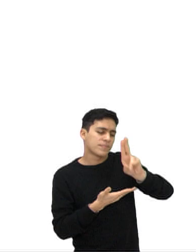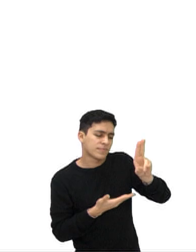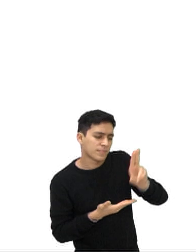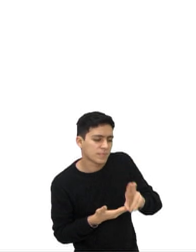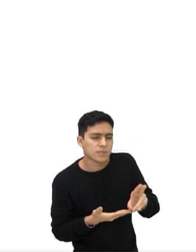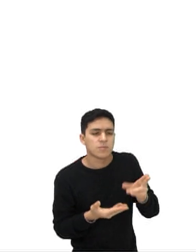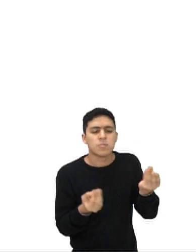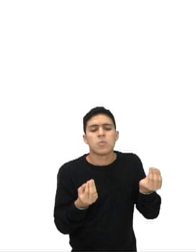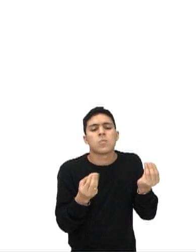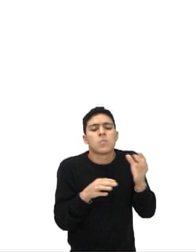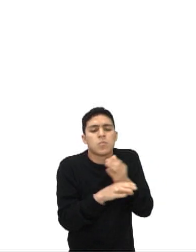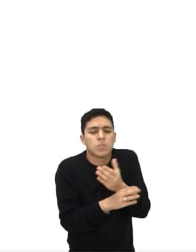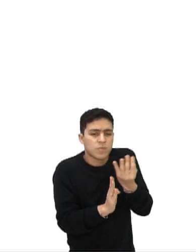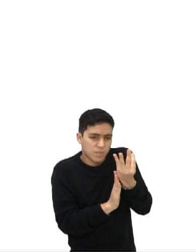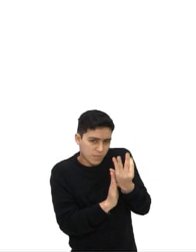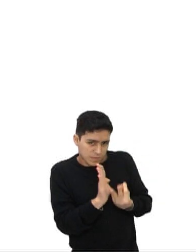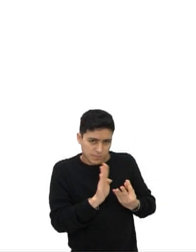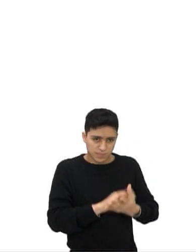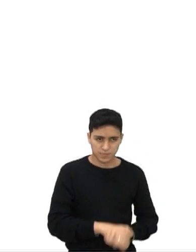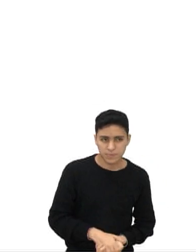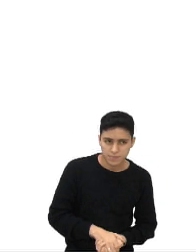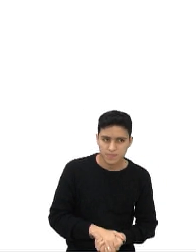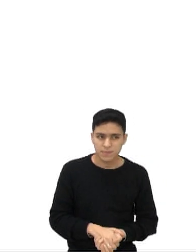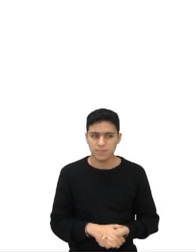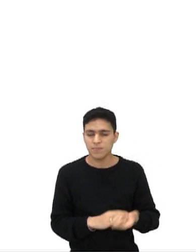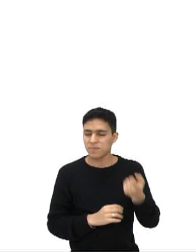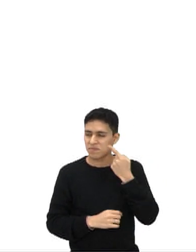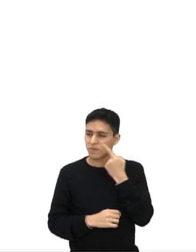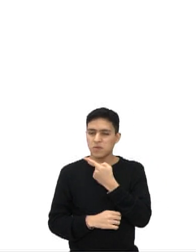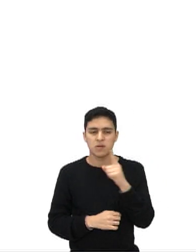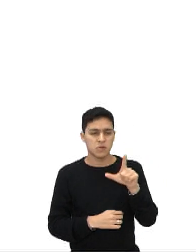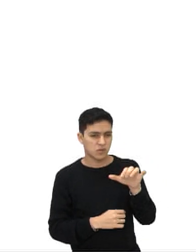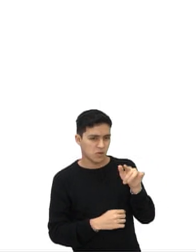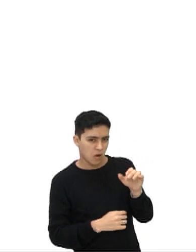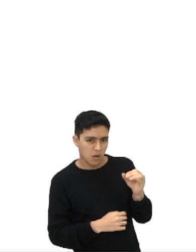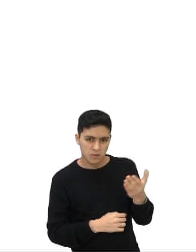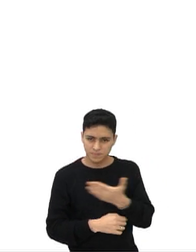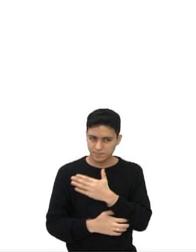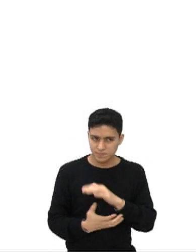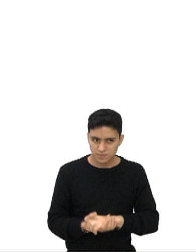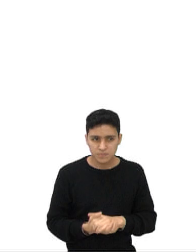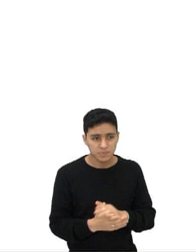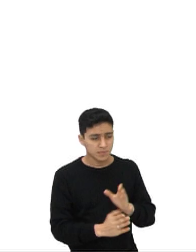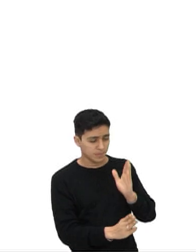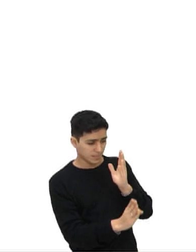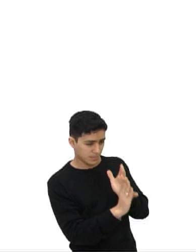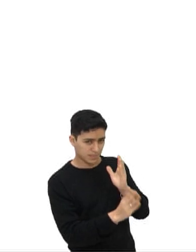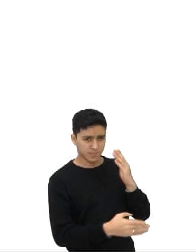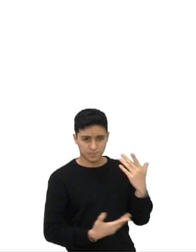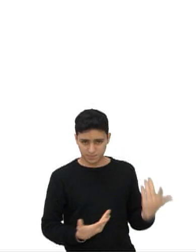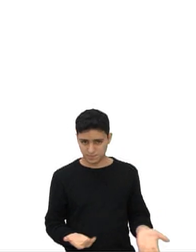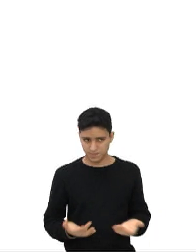na conclusão do texto. Tá? Ele usou logo, portanto,